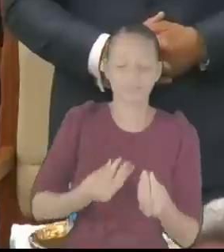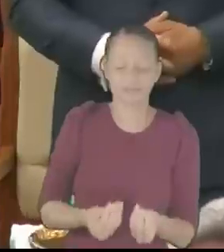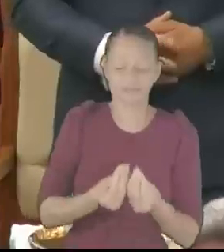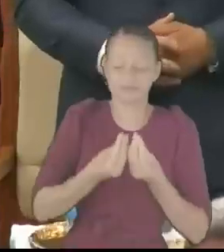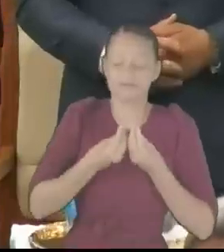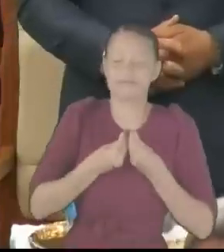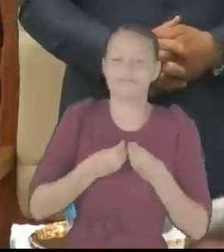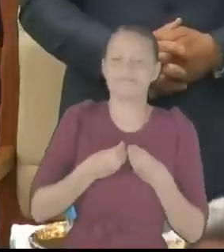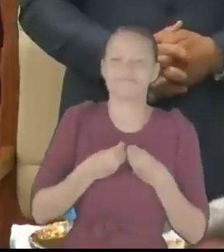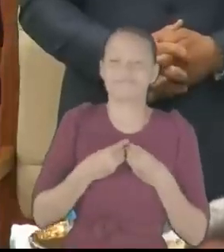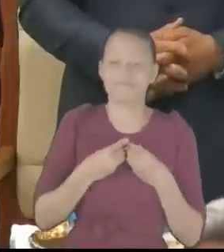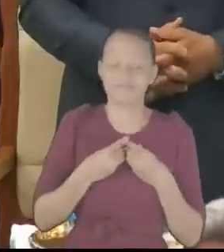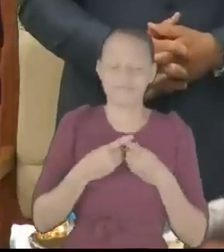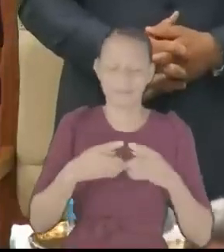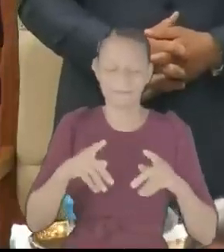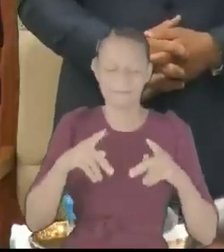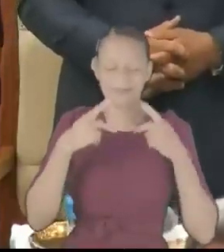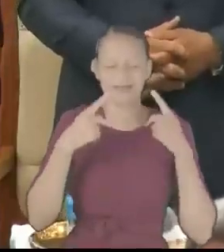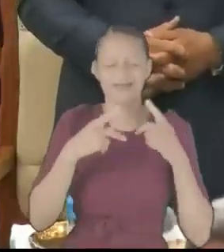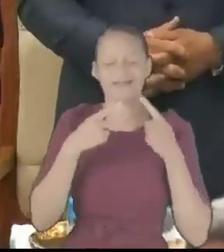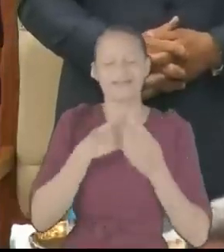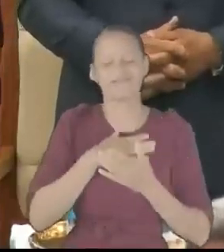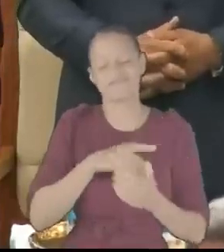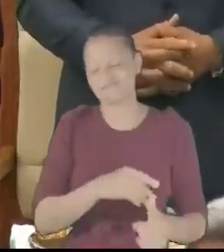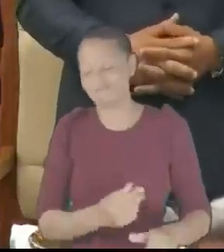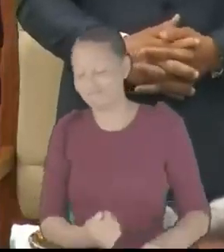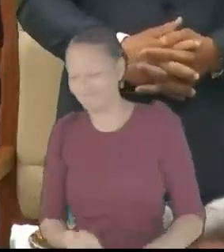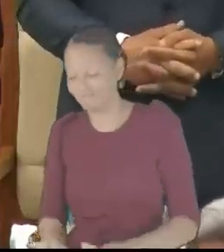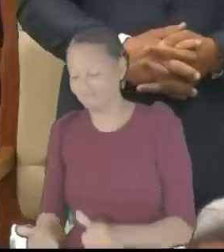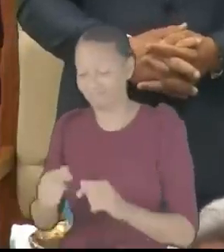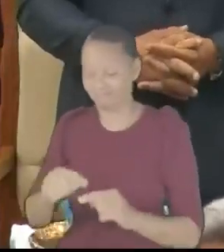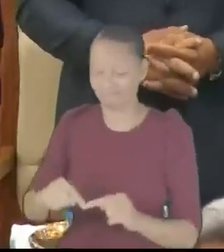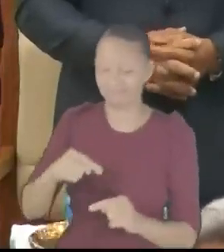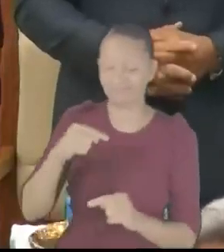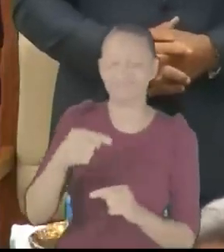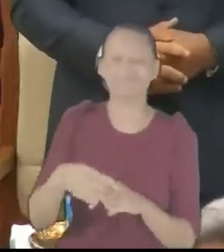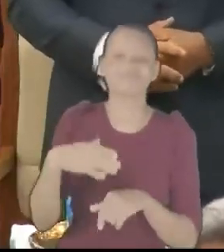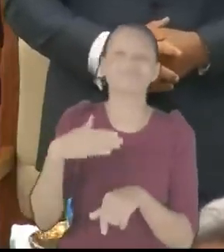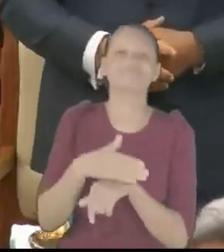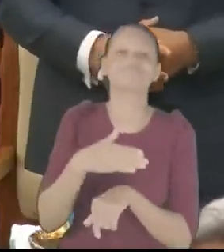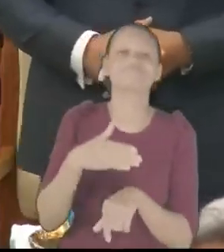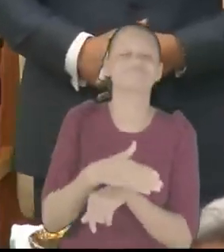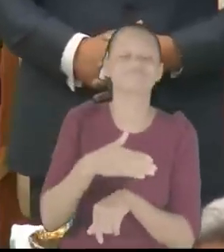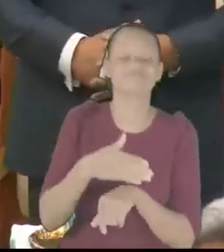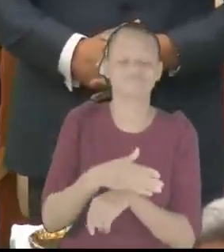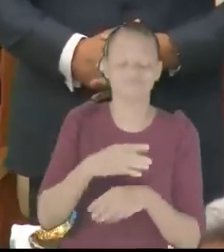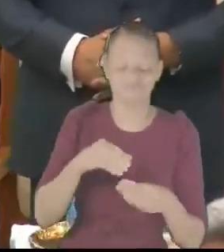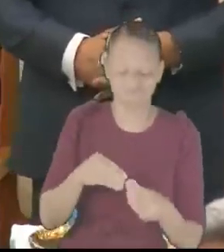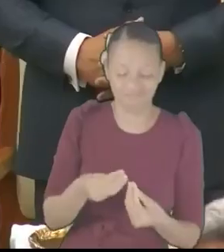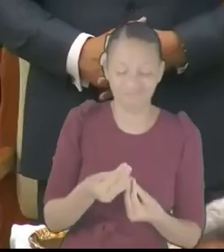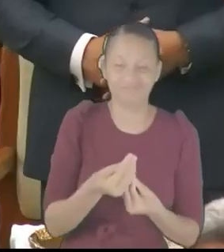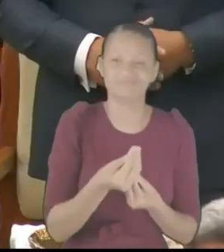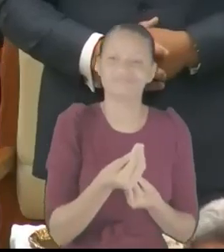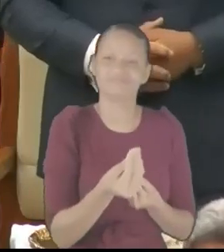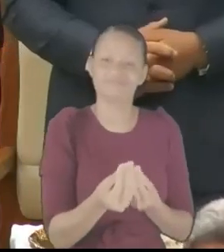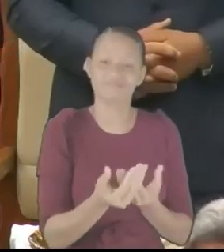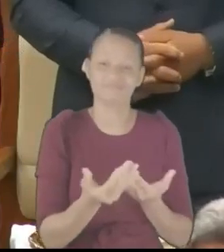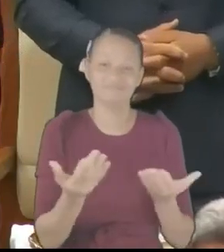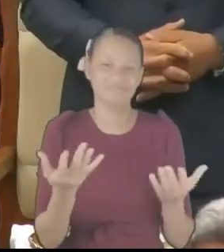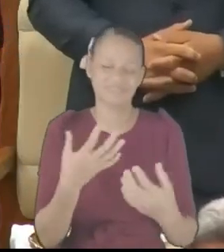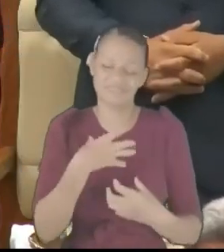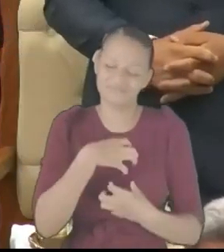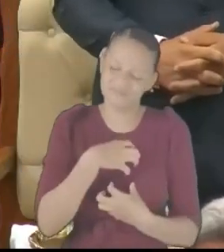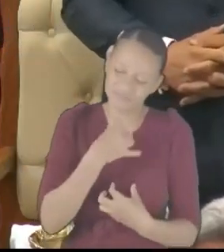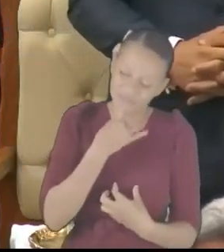foram batizados. E depois de batizados, eles participavam do partir do pão. Não